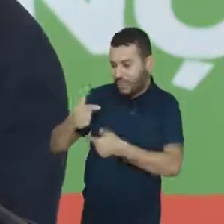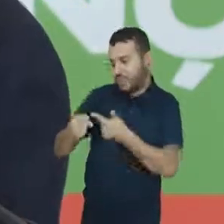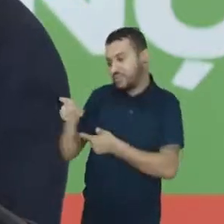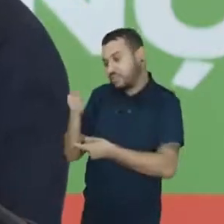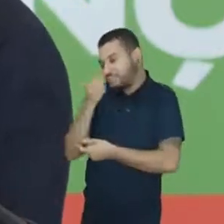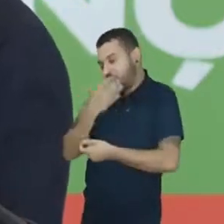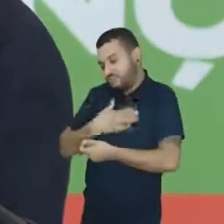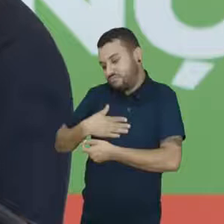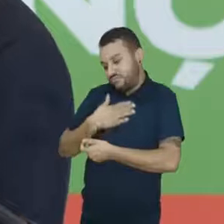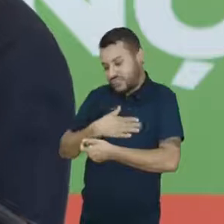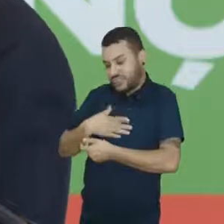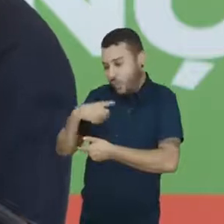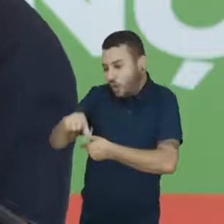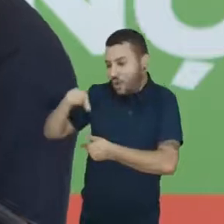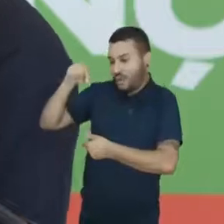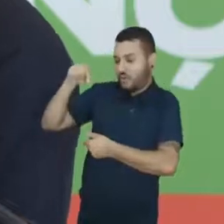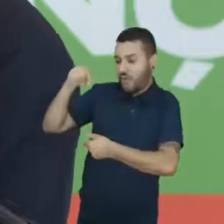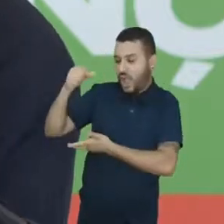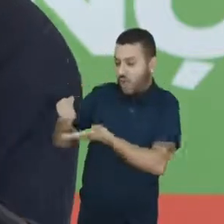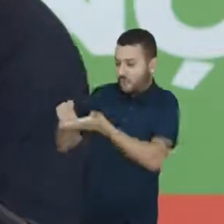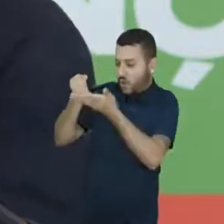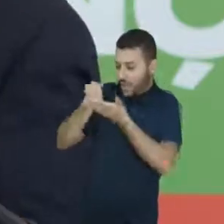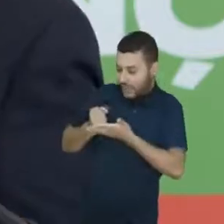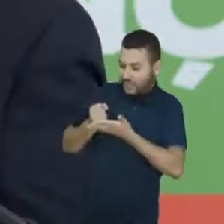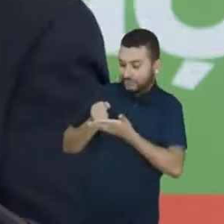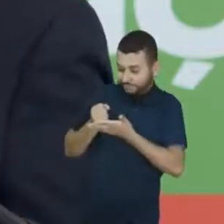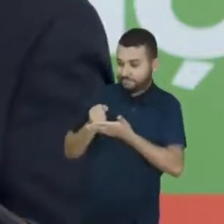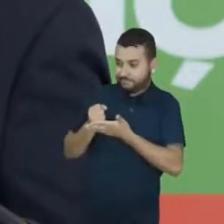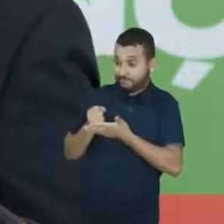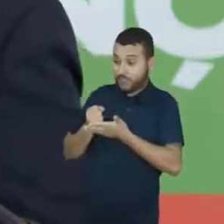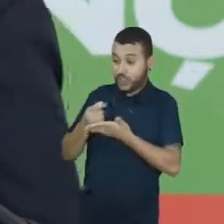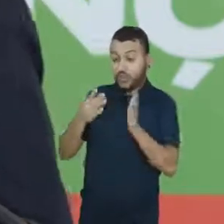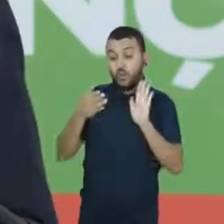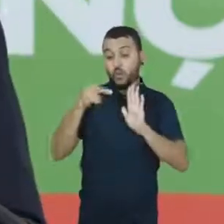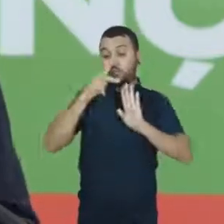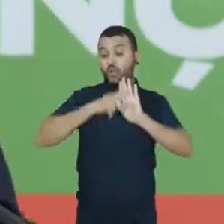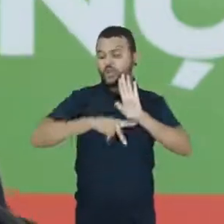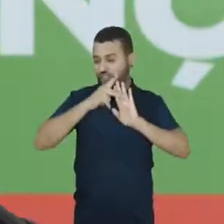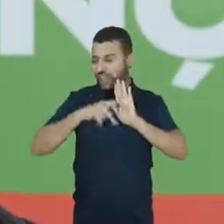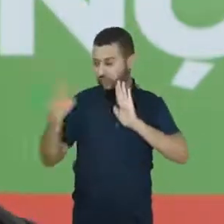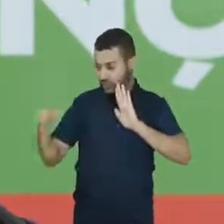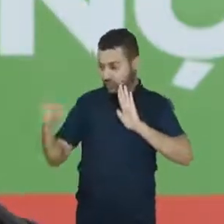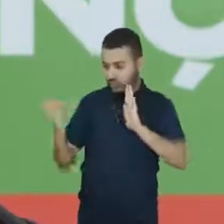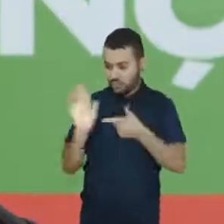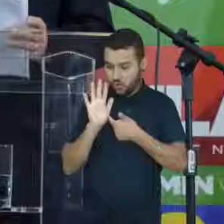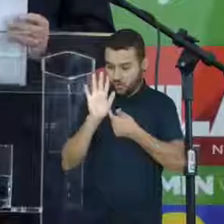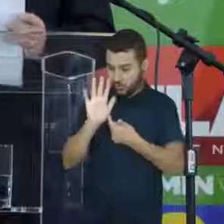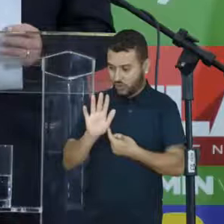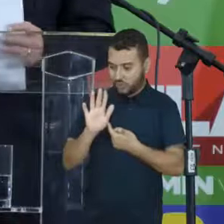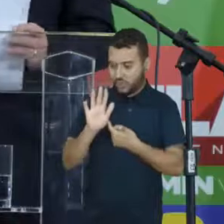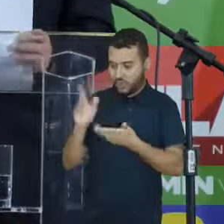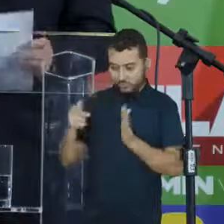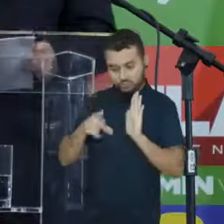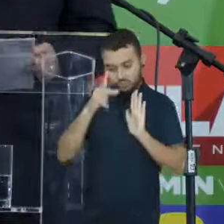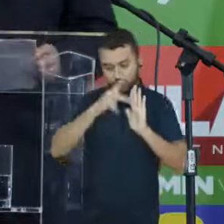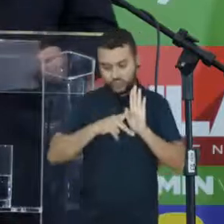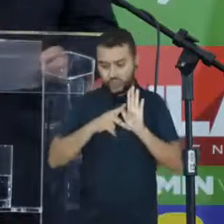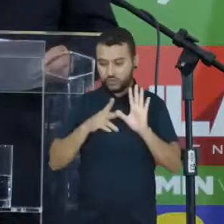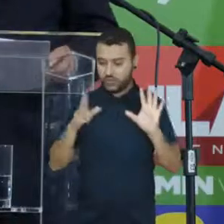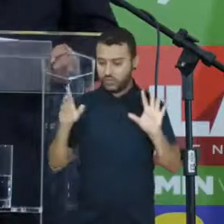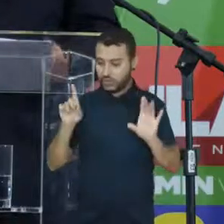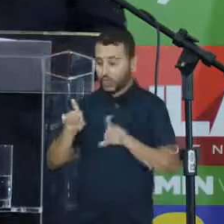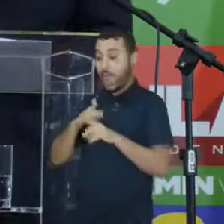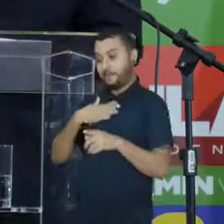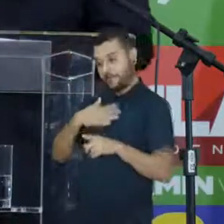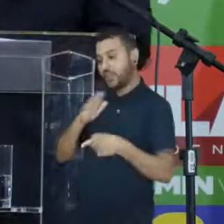decisão, e quero dizer para você que a proposta que você apresentou, a minha proposta de plano de governo,